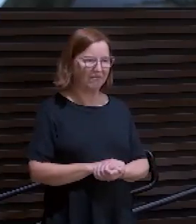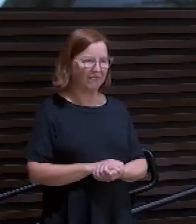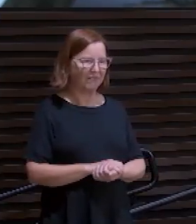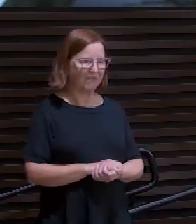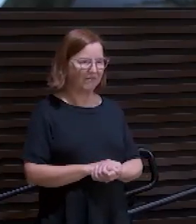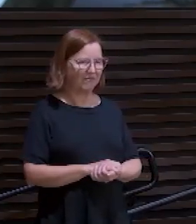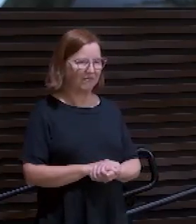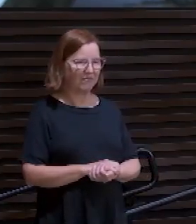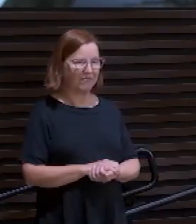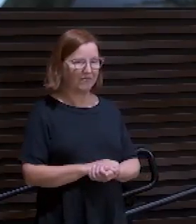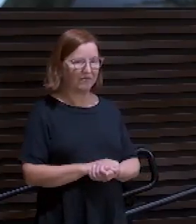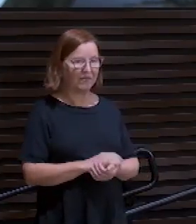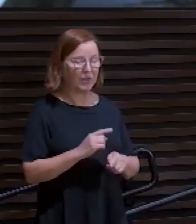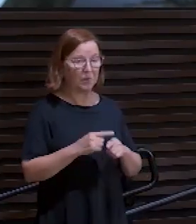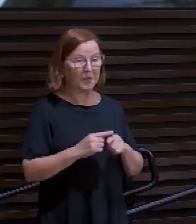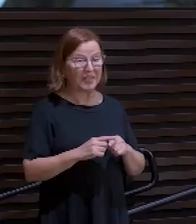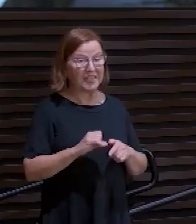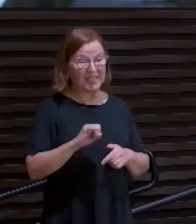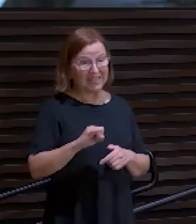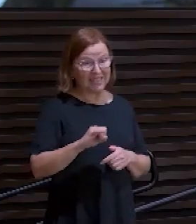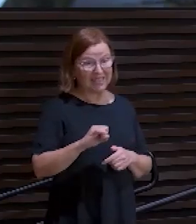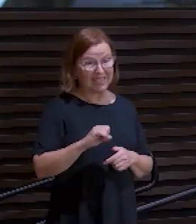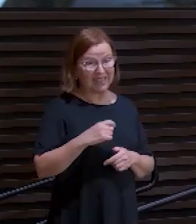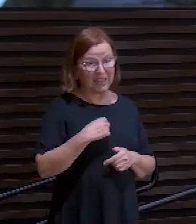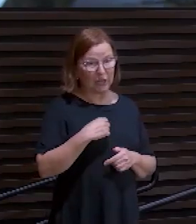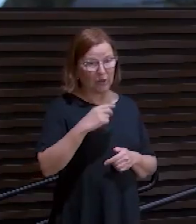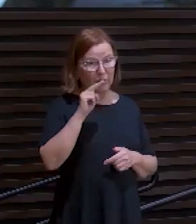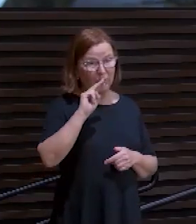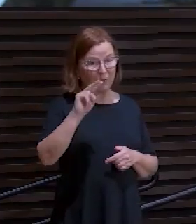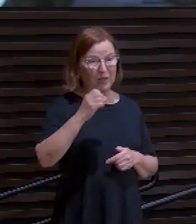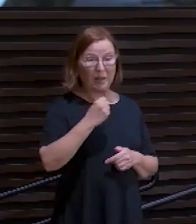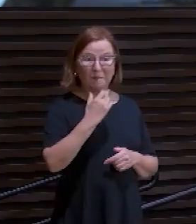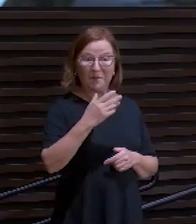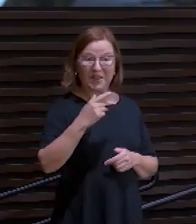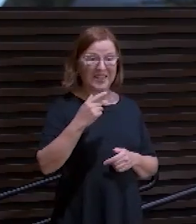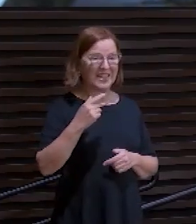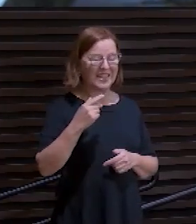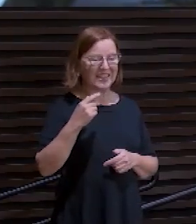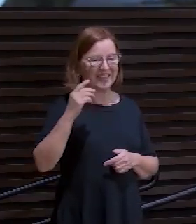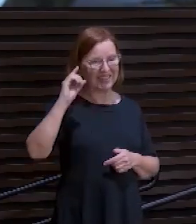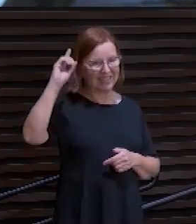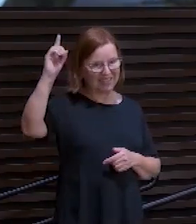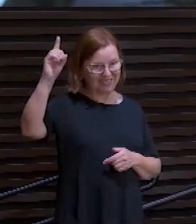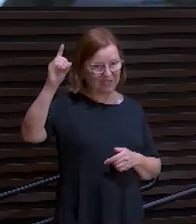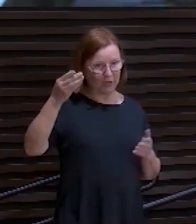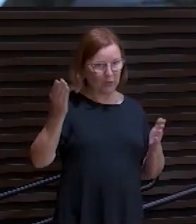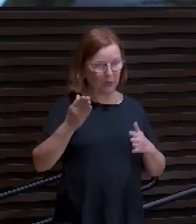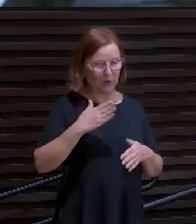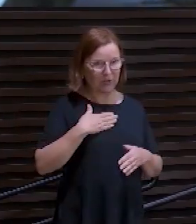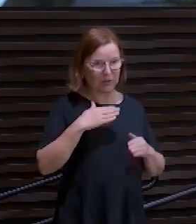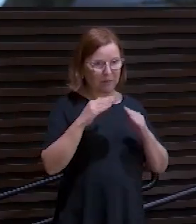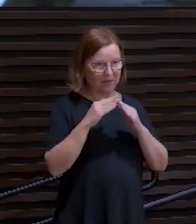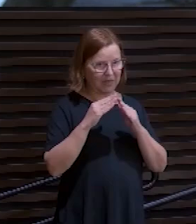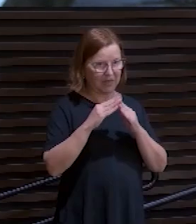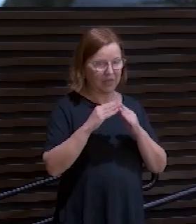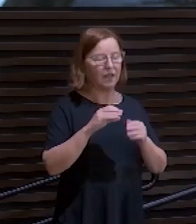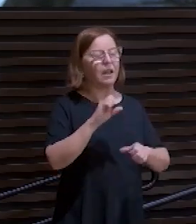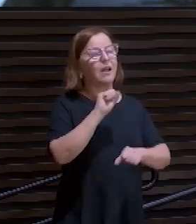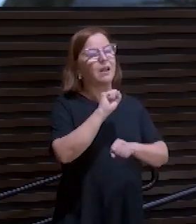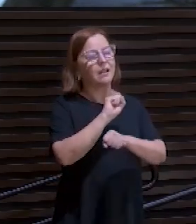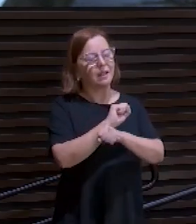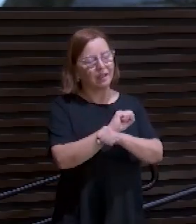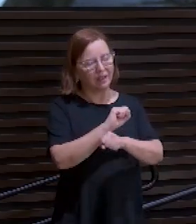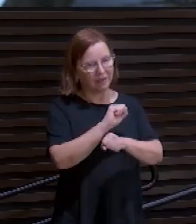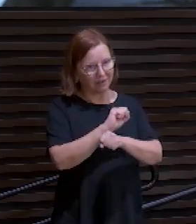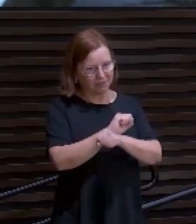Porque se eu não vejo a bondade de Deus hoje na minha casa, pela situação que a minha casa está, espere, aguarde,